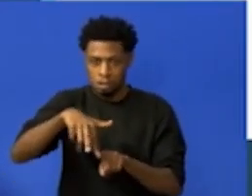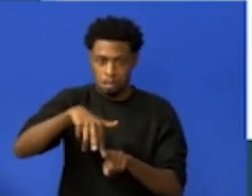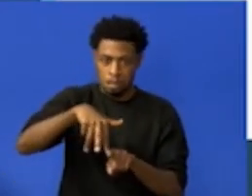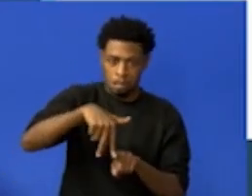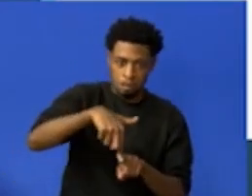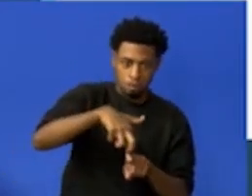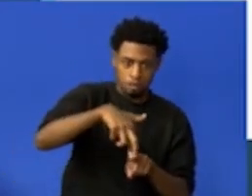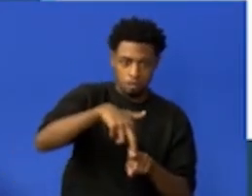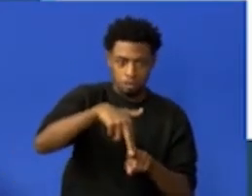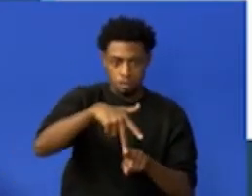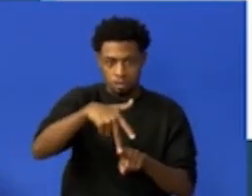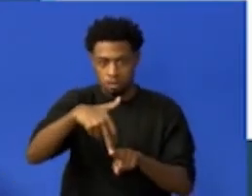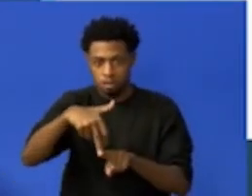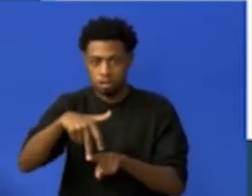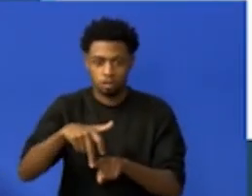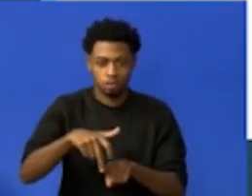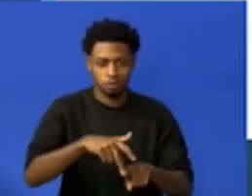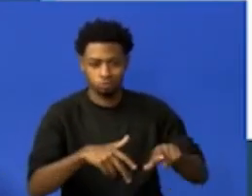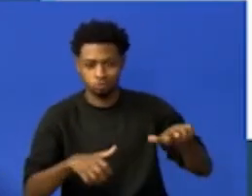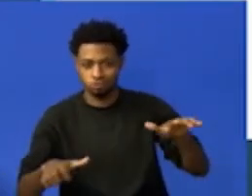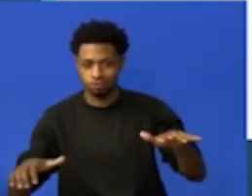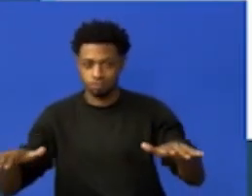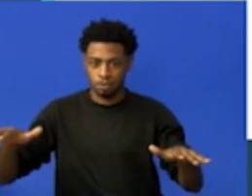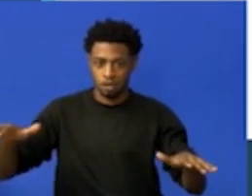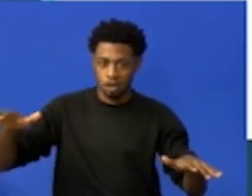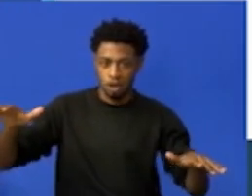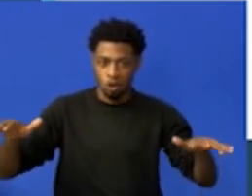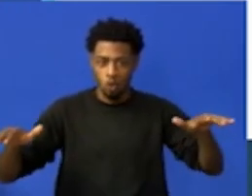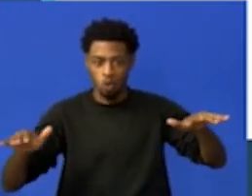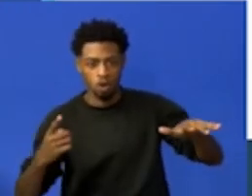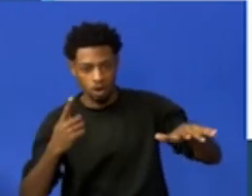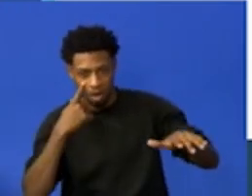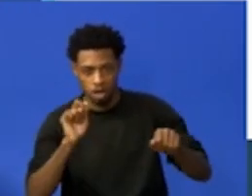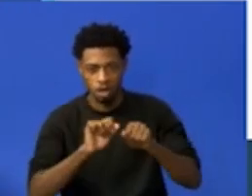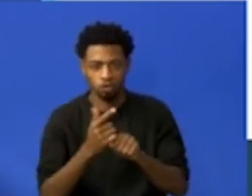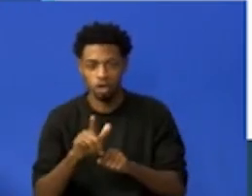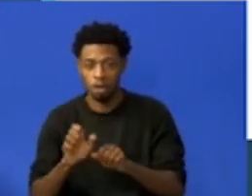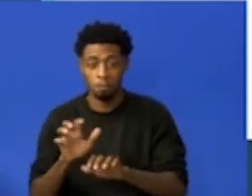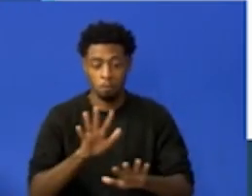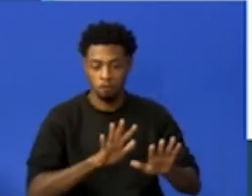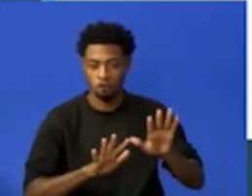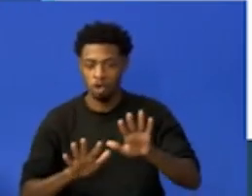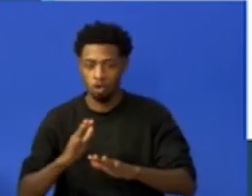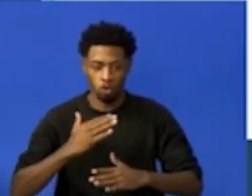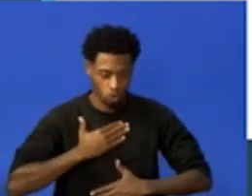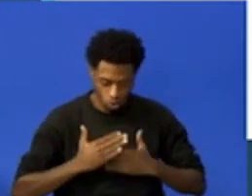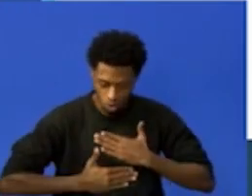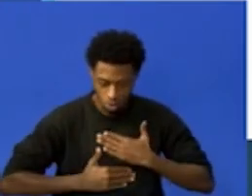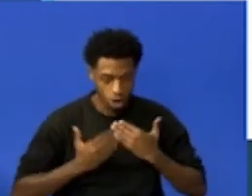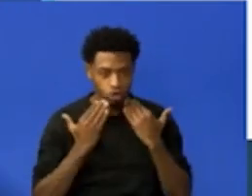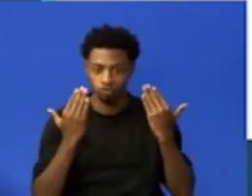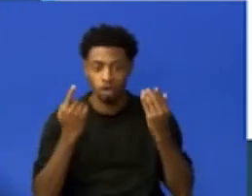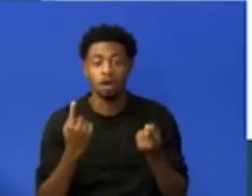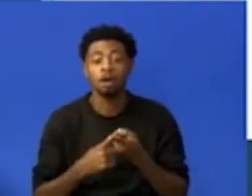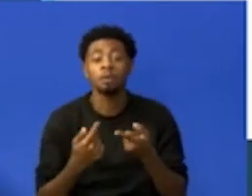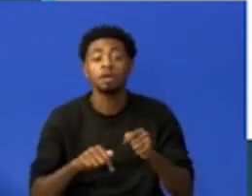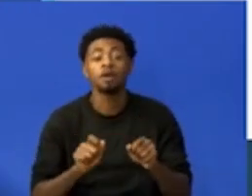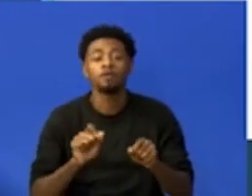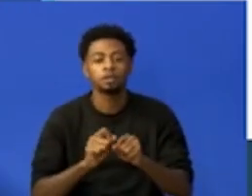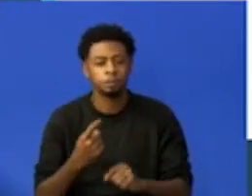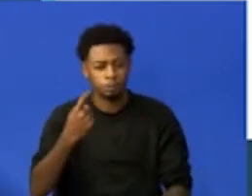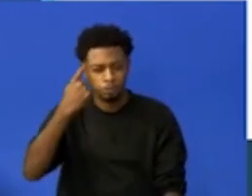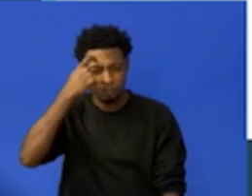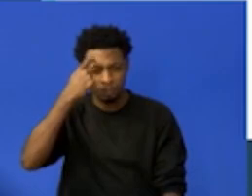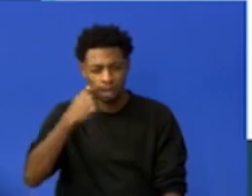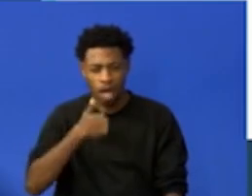não tem mais o controle do movimento, o controle do próprio corpo. Então, ela vai precisar